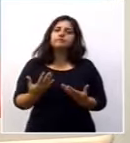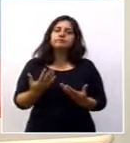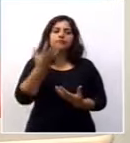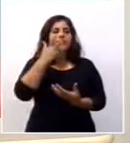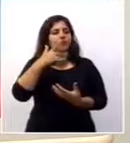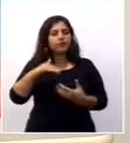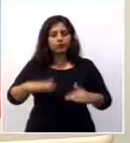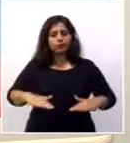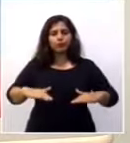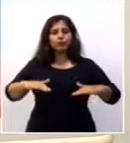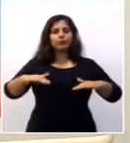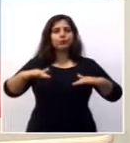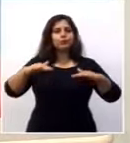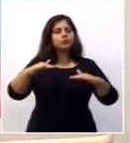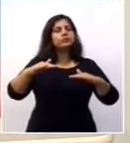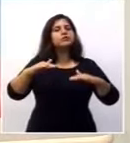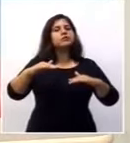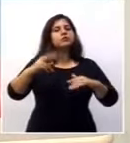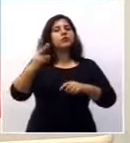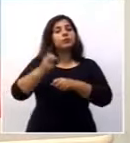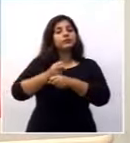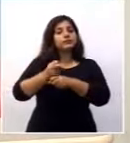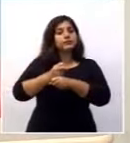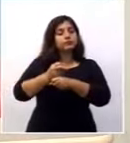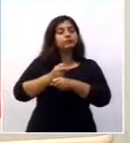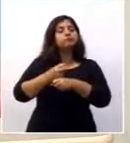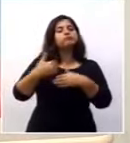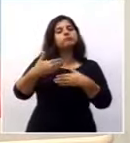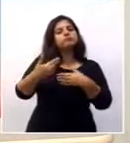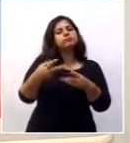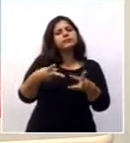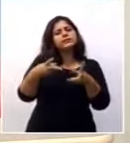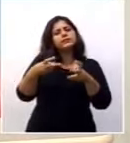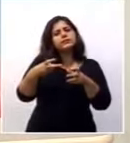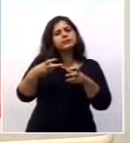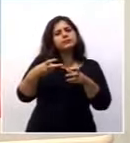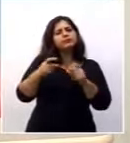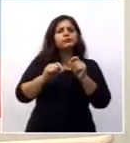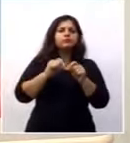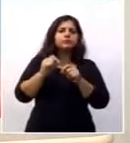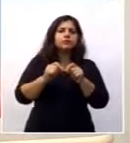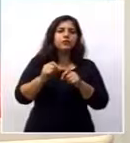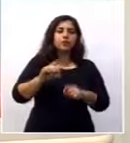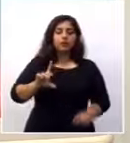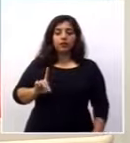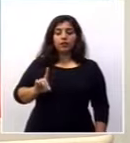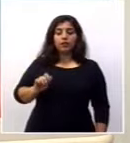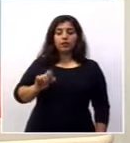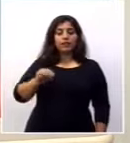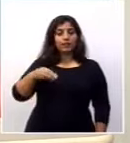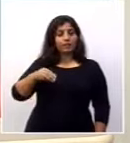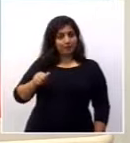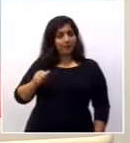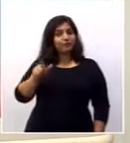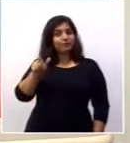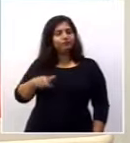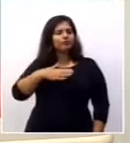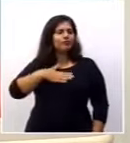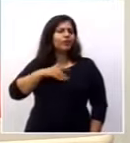crianças foram crescendo, se passaram 2 anos, eles perceberam que Dalman gostava muito